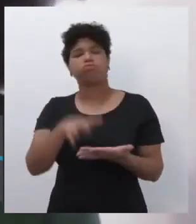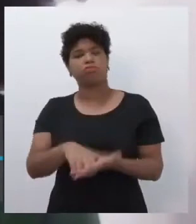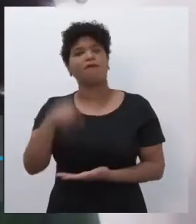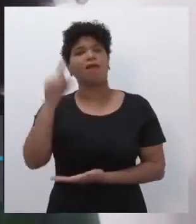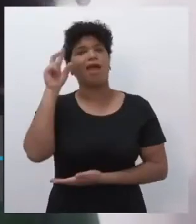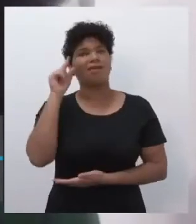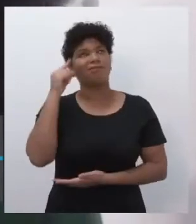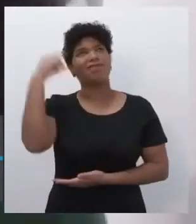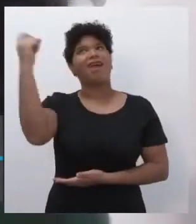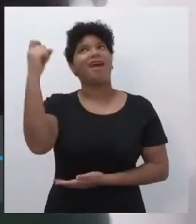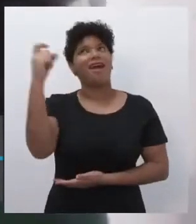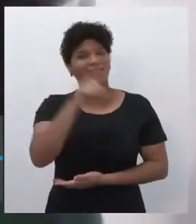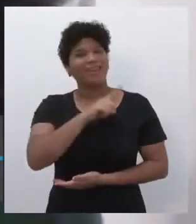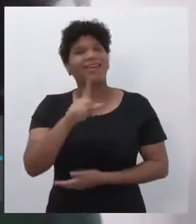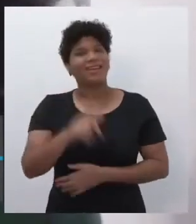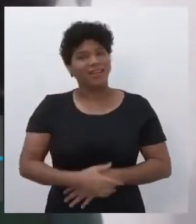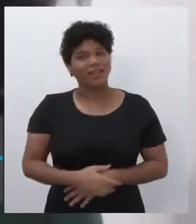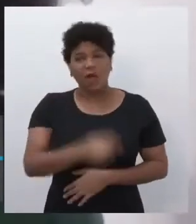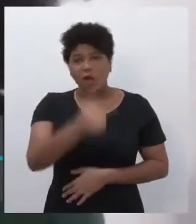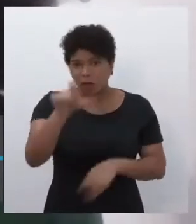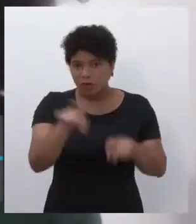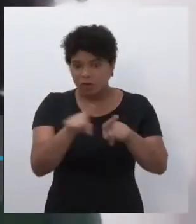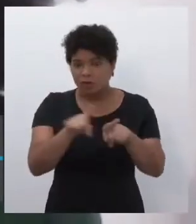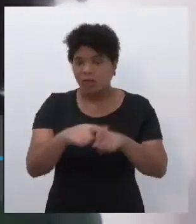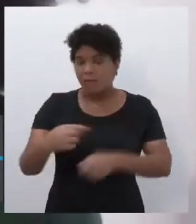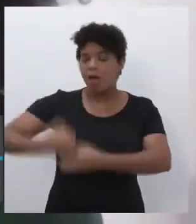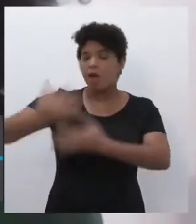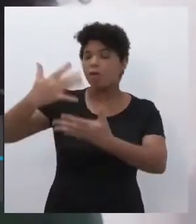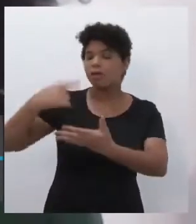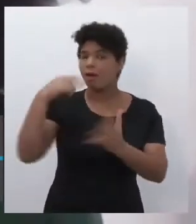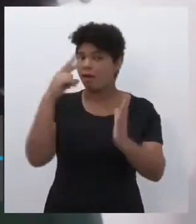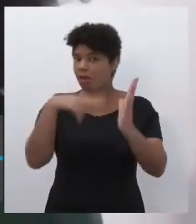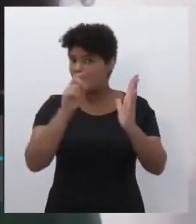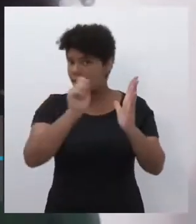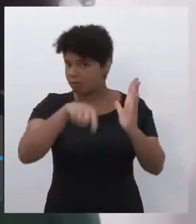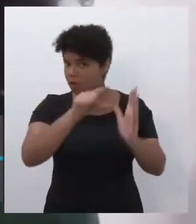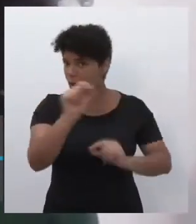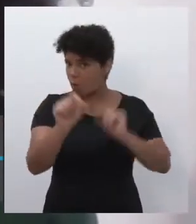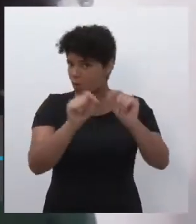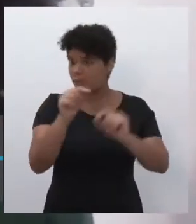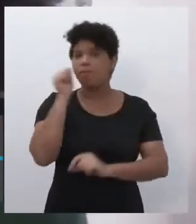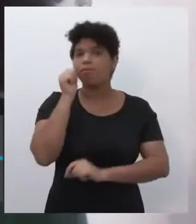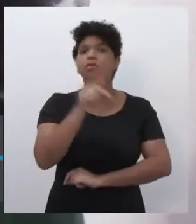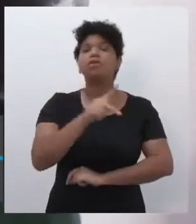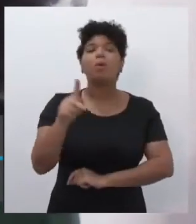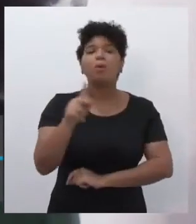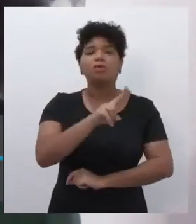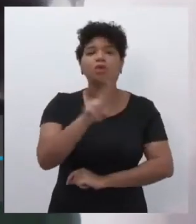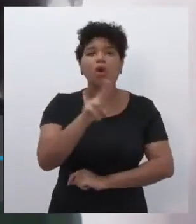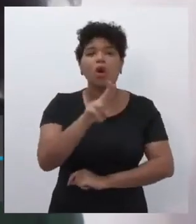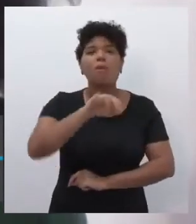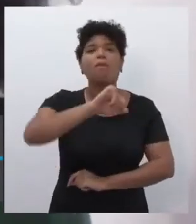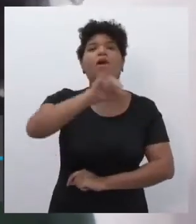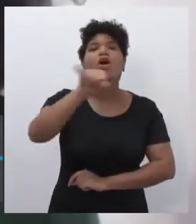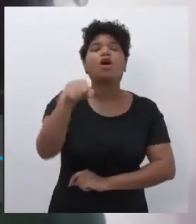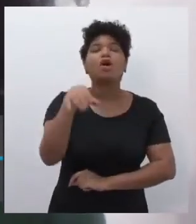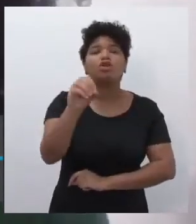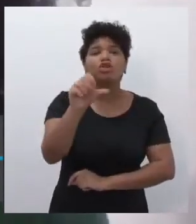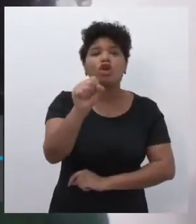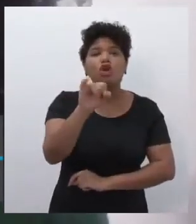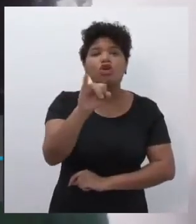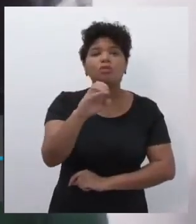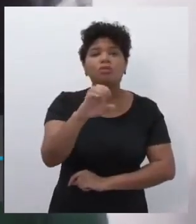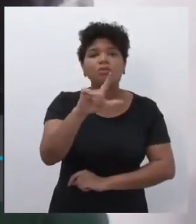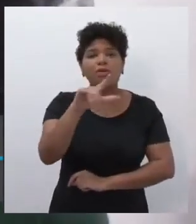E tem mais uma contribuição aqui que eu gostaria de ler. É a professora Josiele, que fala sobre